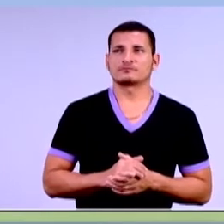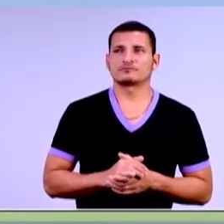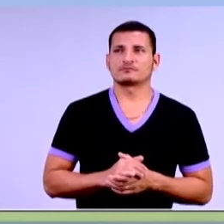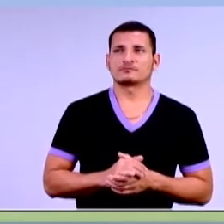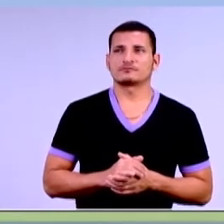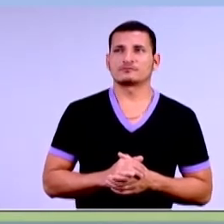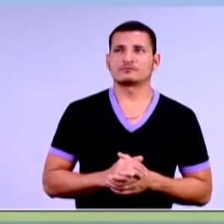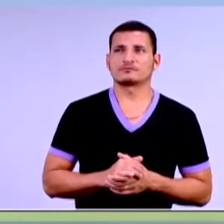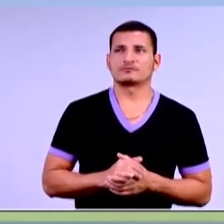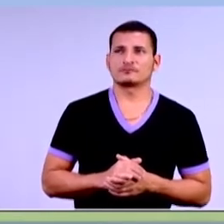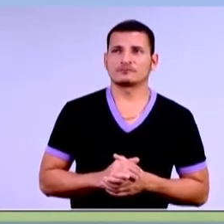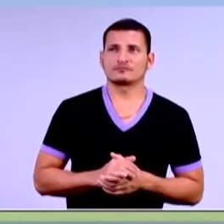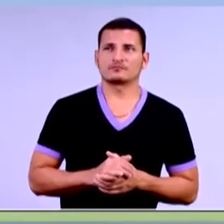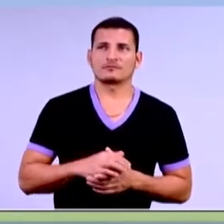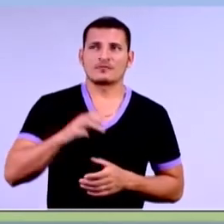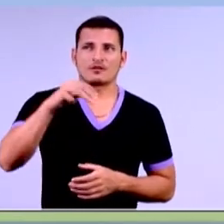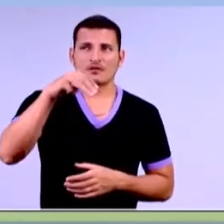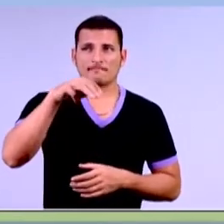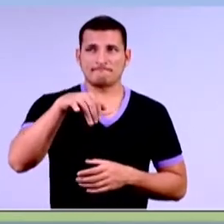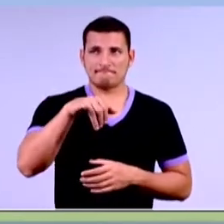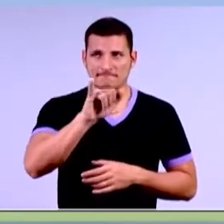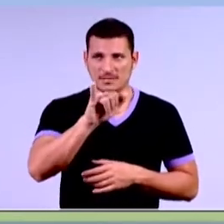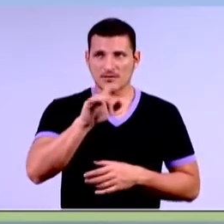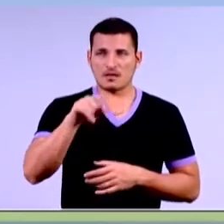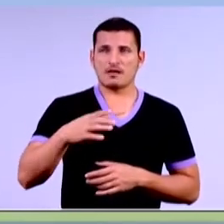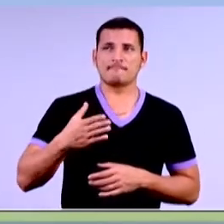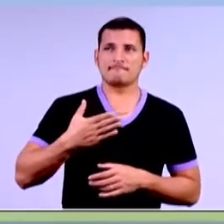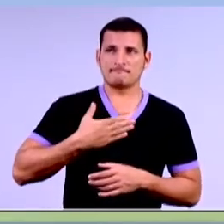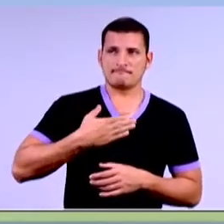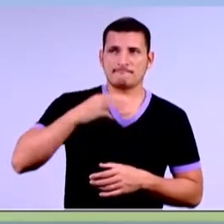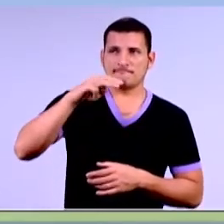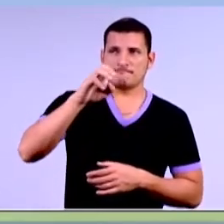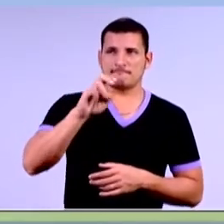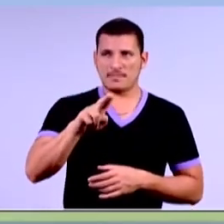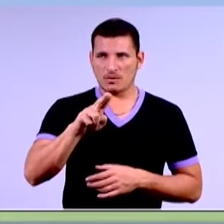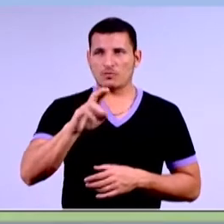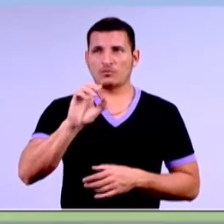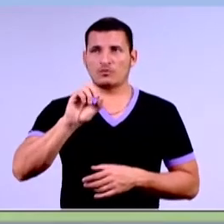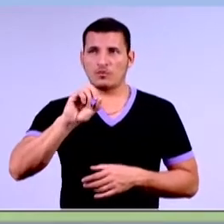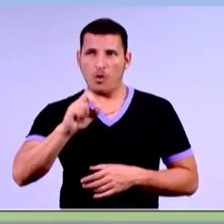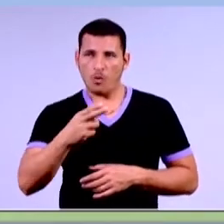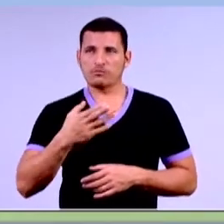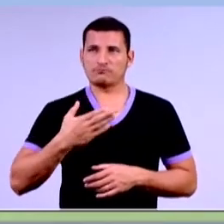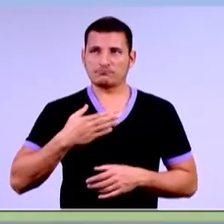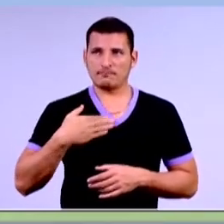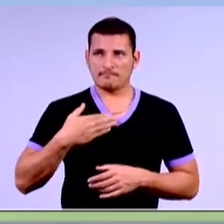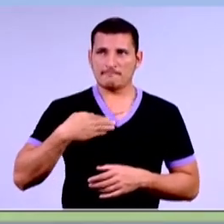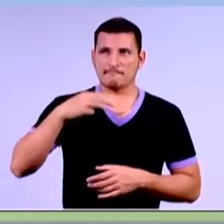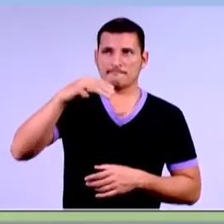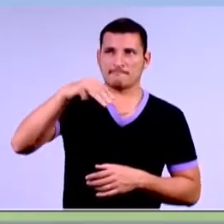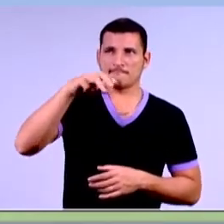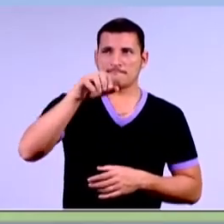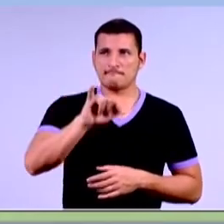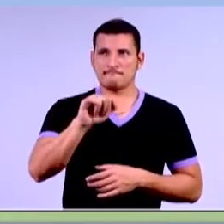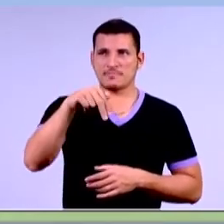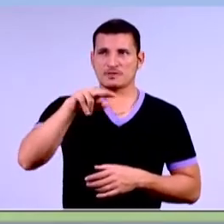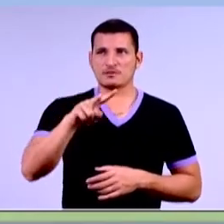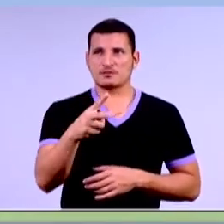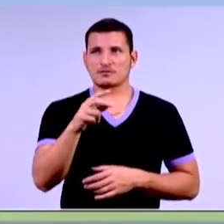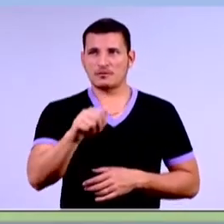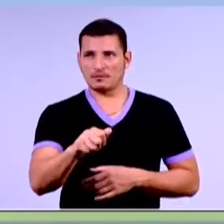may que vencer meu minha certo agora vamos a esse mesmo raciocínio para os demais e ó